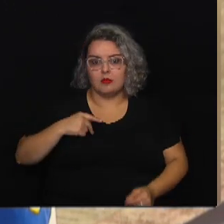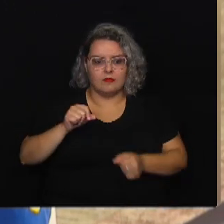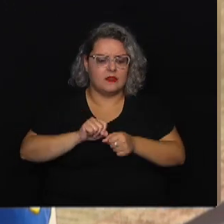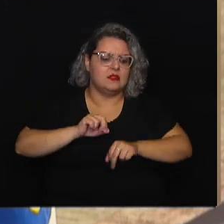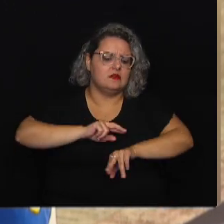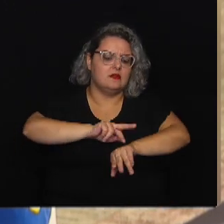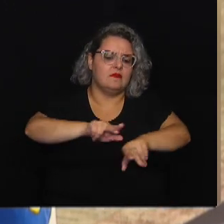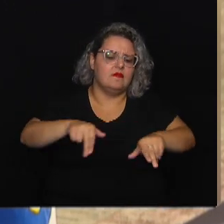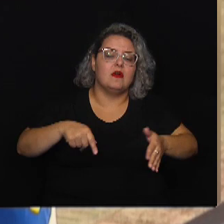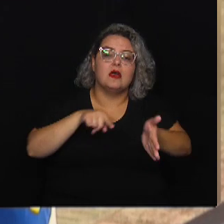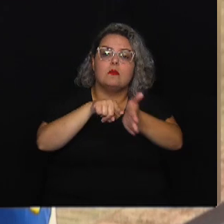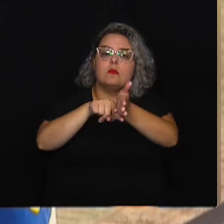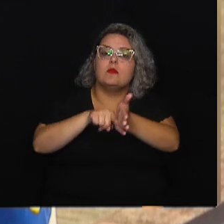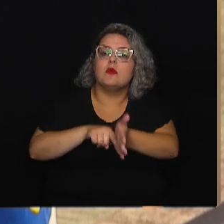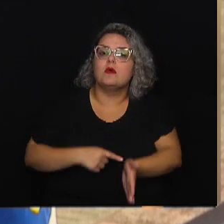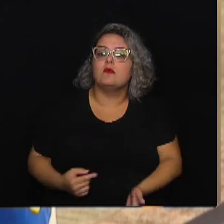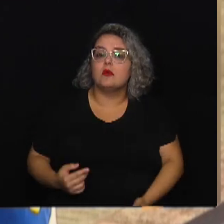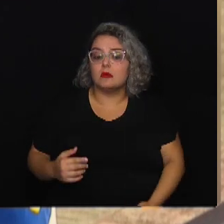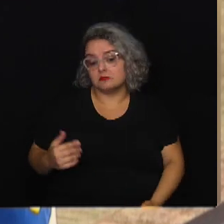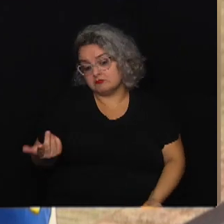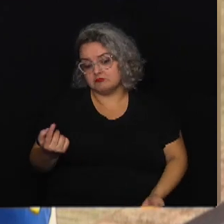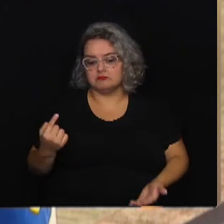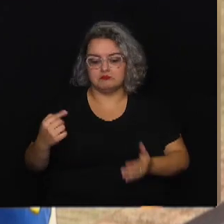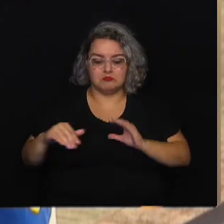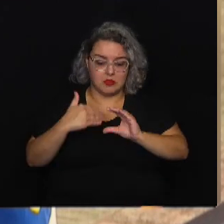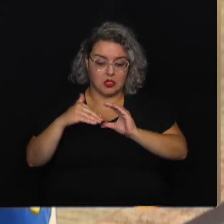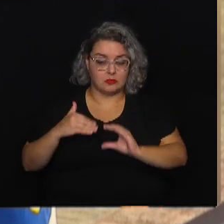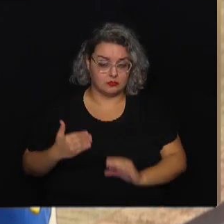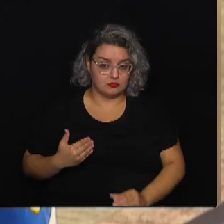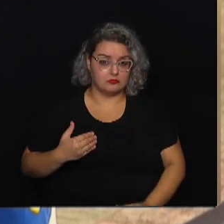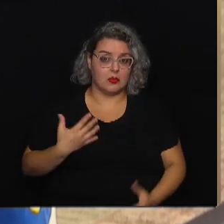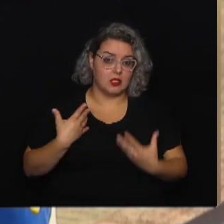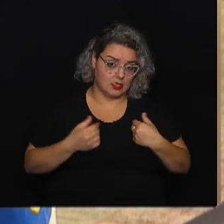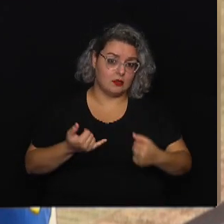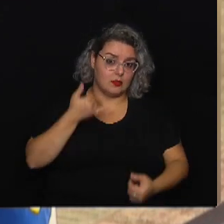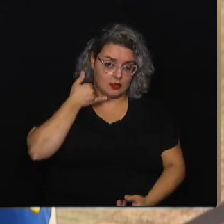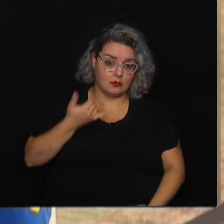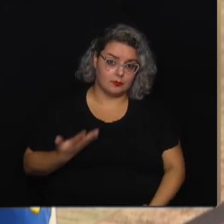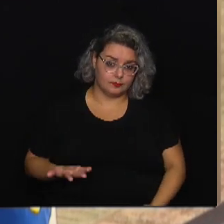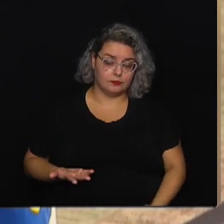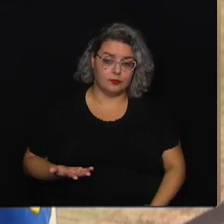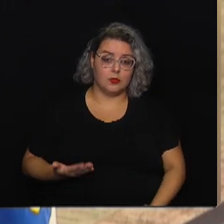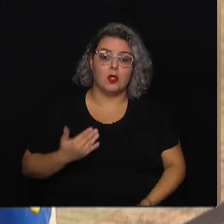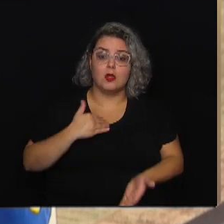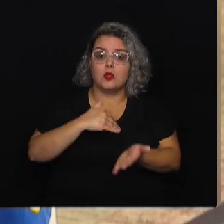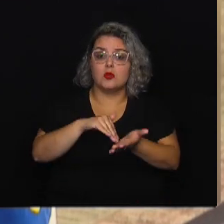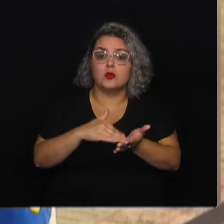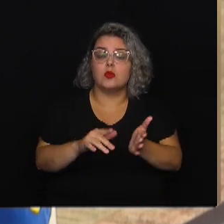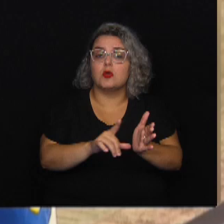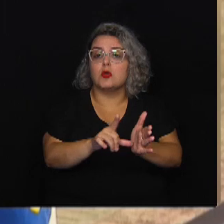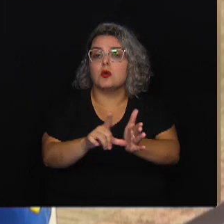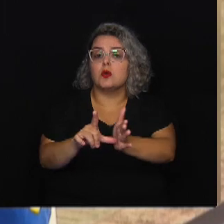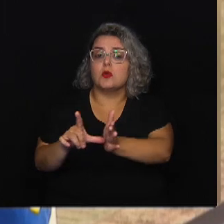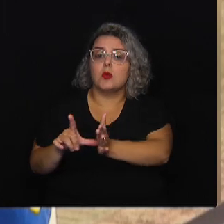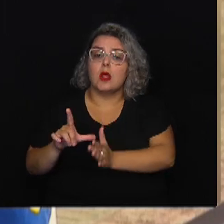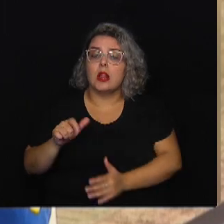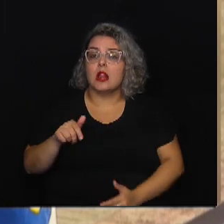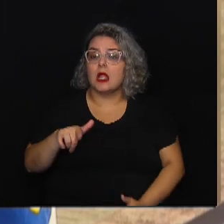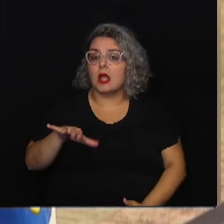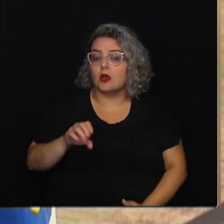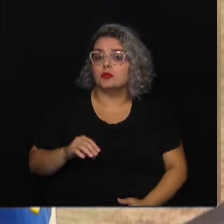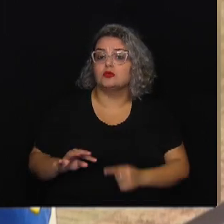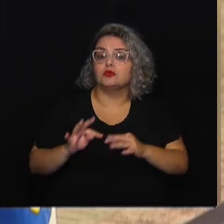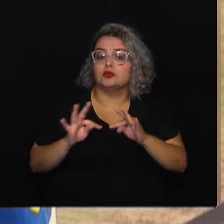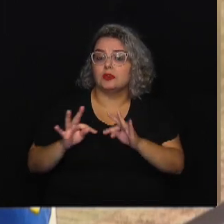foram enviadas pelos munícipes. E o secretário trouxe aqui os laudos, inclusive laudo técnico